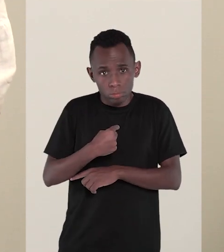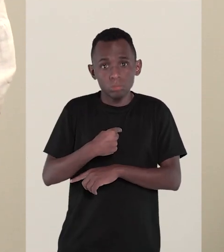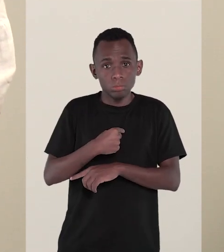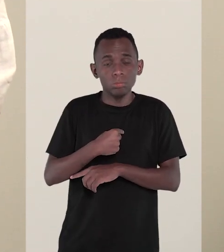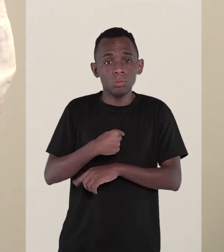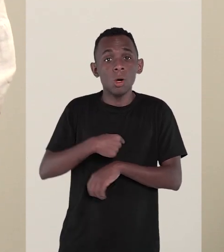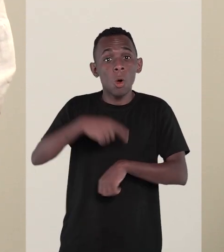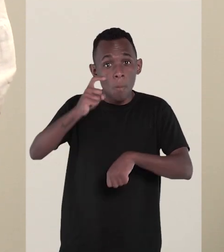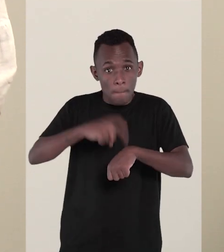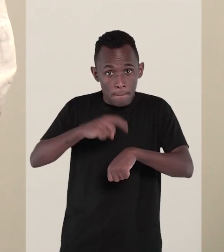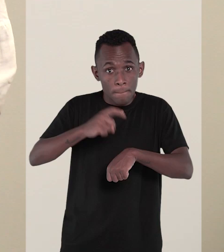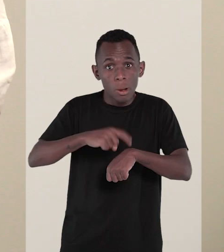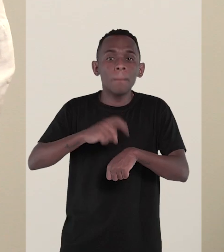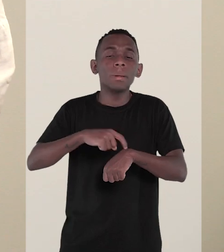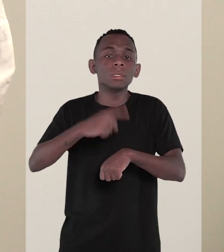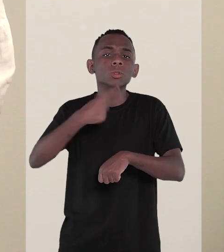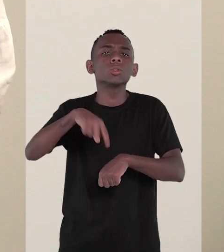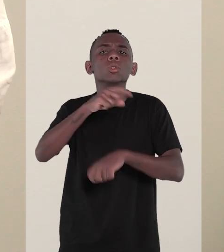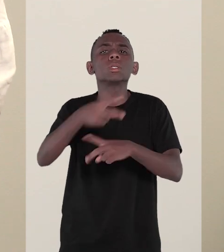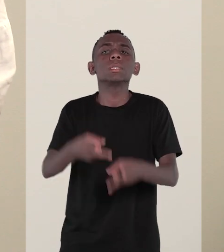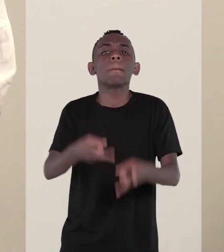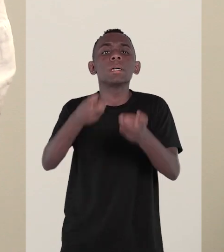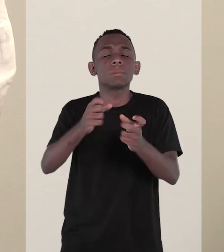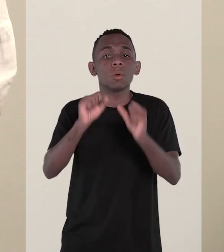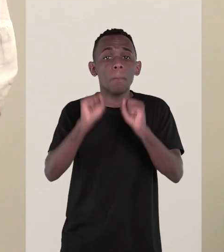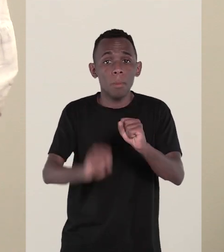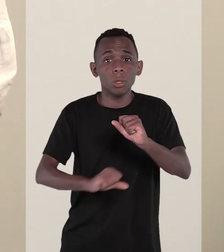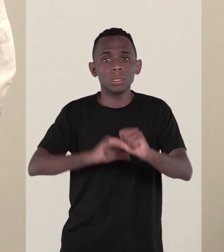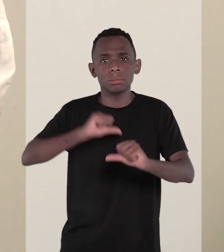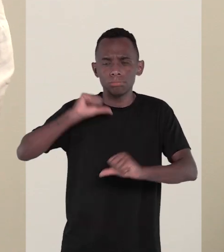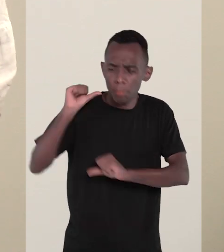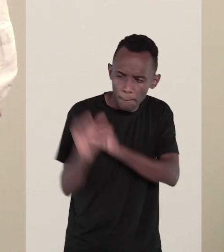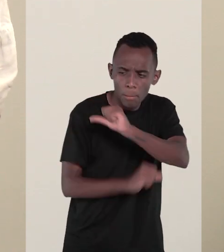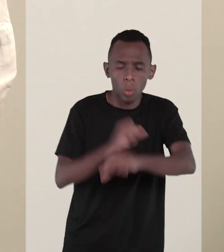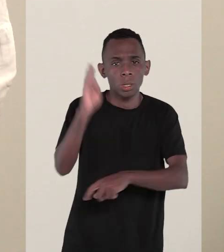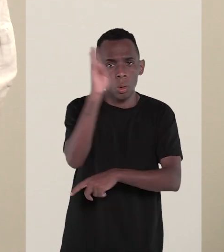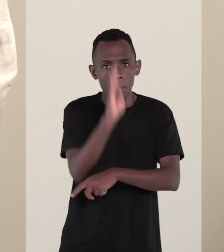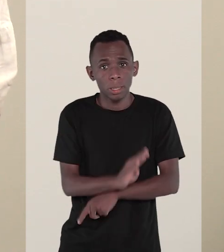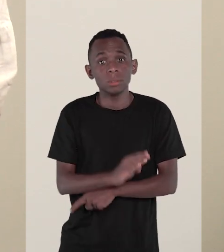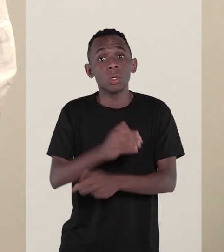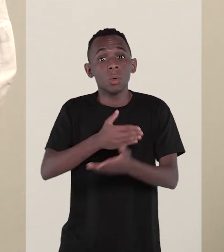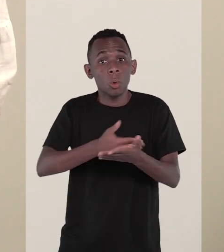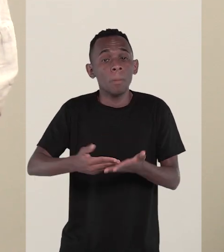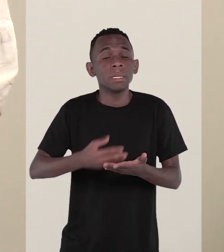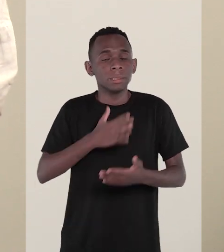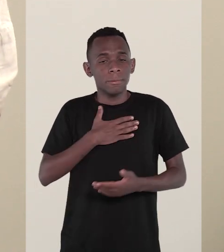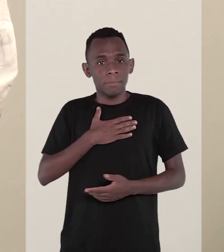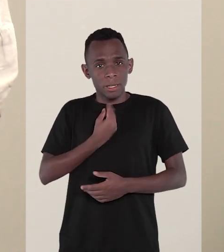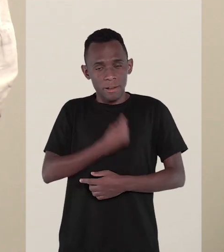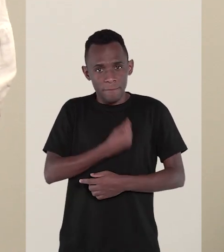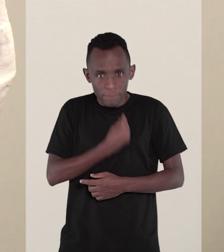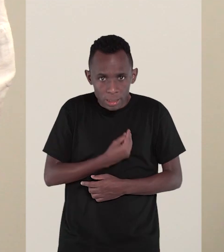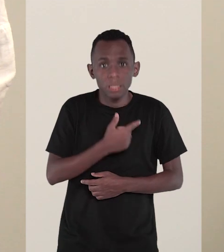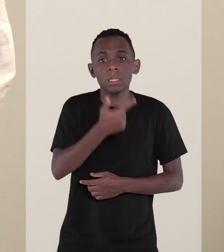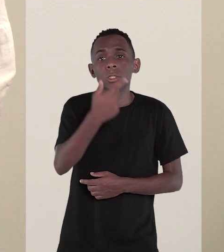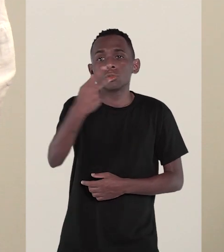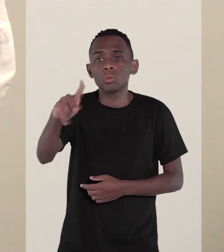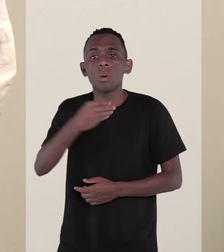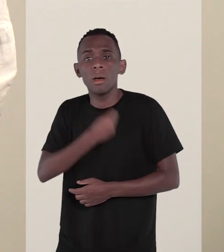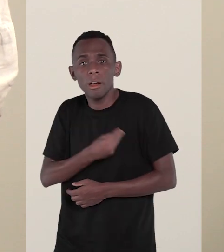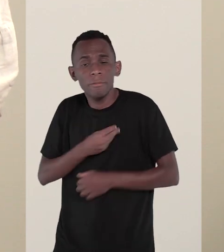Túlio? Porque eu acho que a hora da gente ver o que a gente pode fazer pelo Brasil começa pela nossa